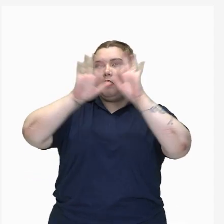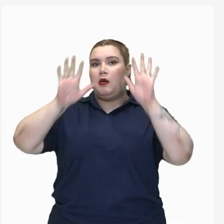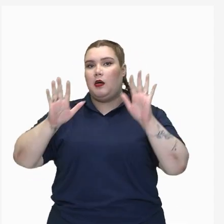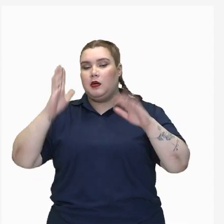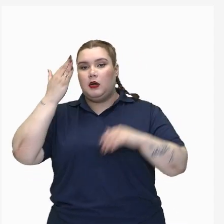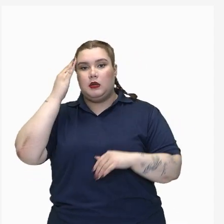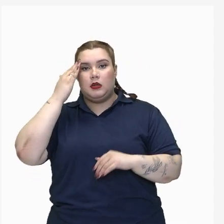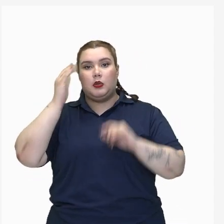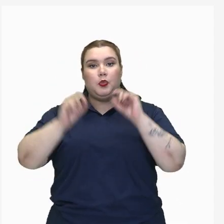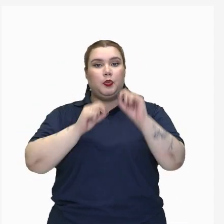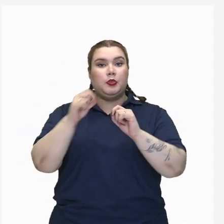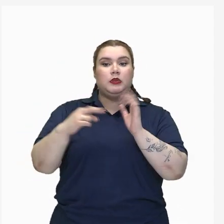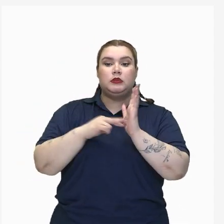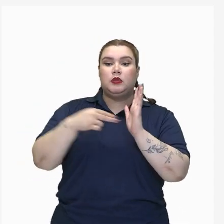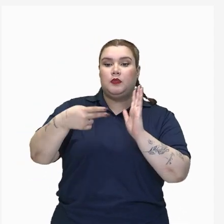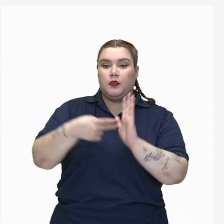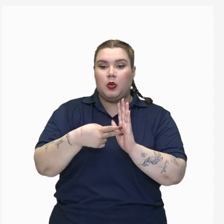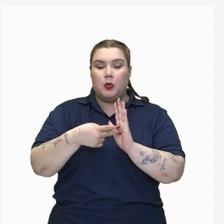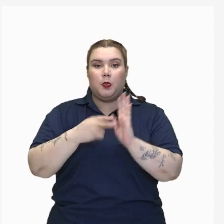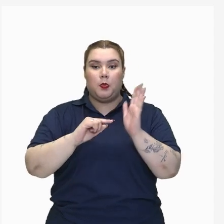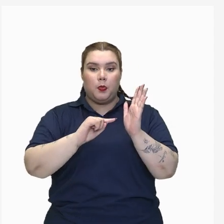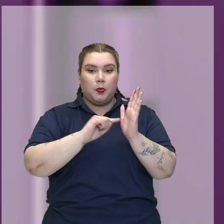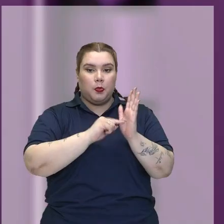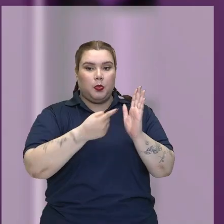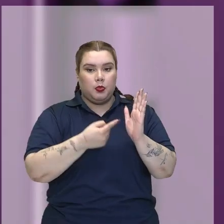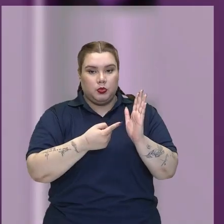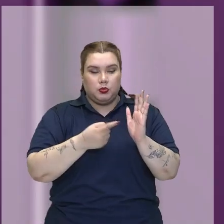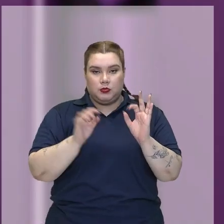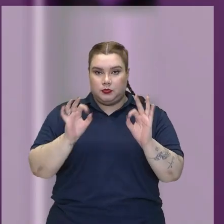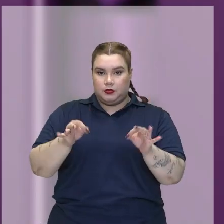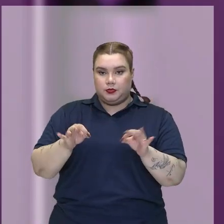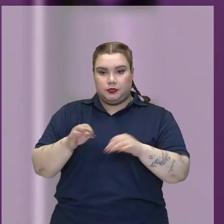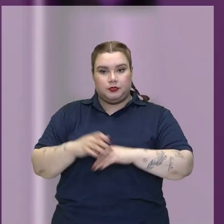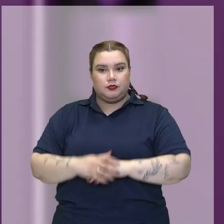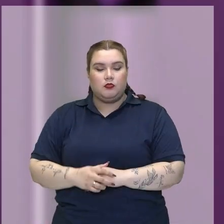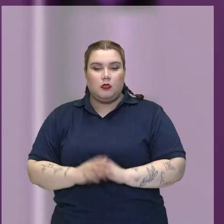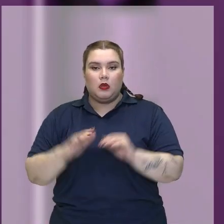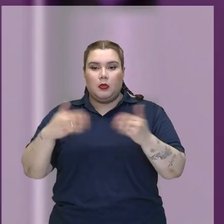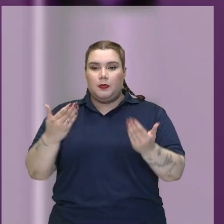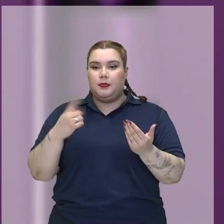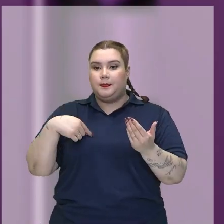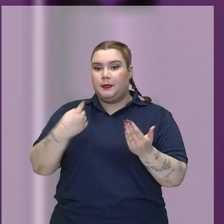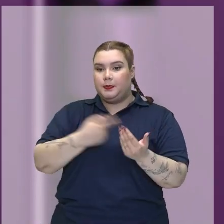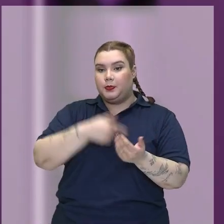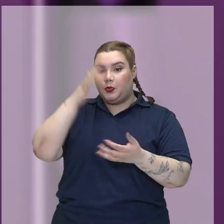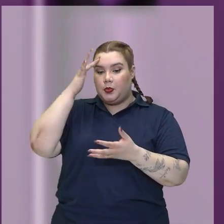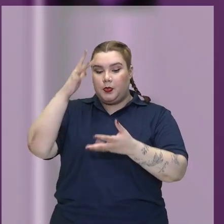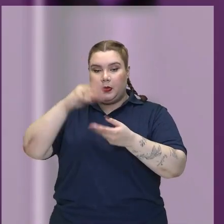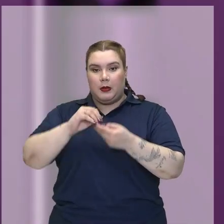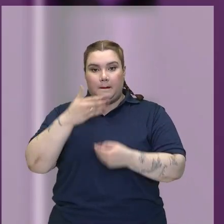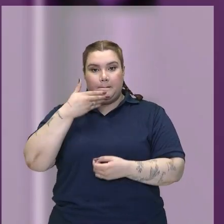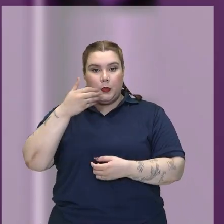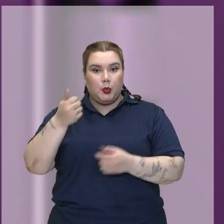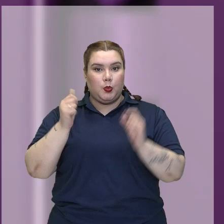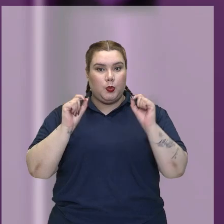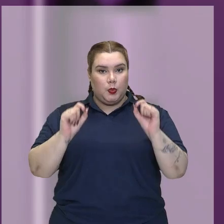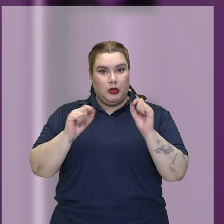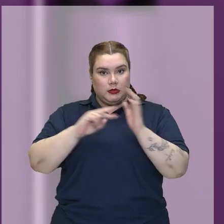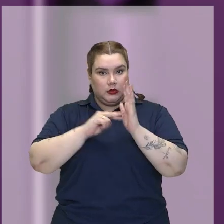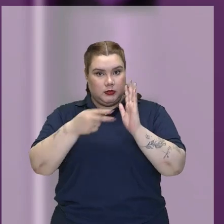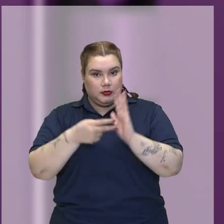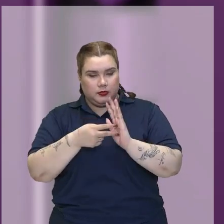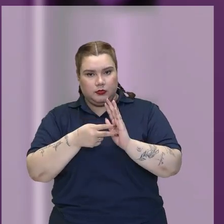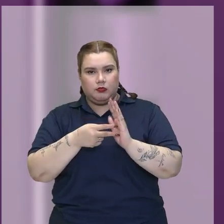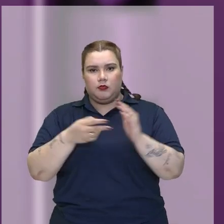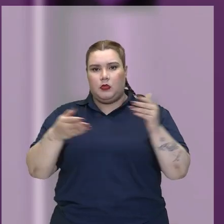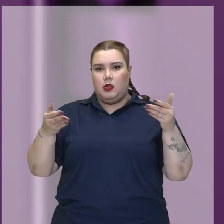é o ponto, né? Então, para a gente entender um pouco melhor do que é o ponto, a gente vai